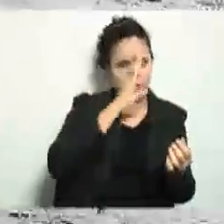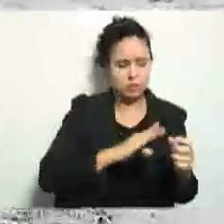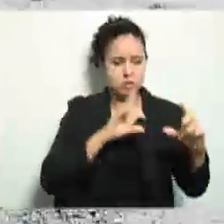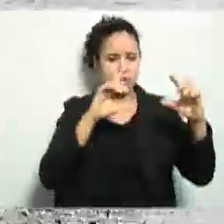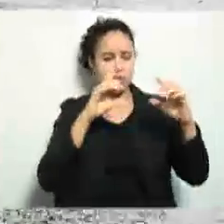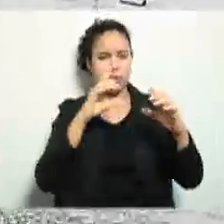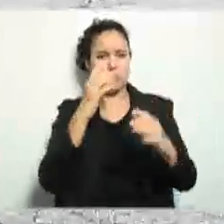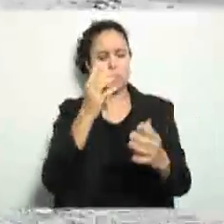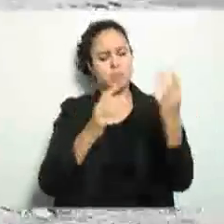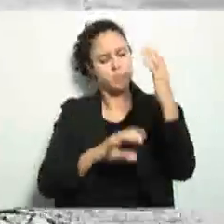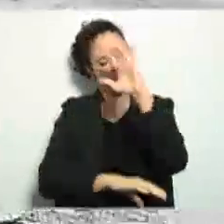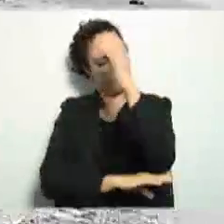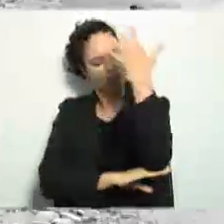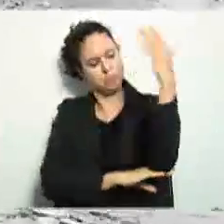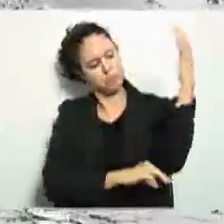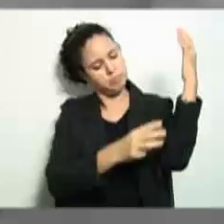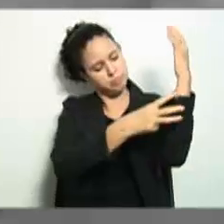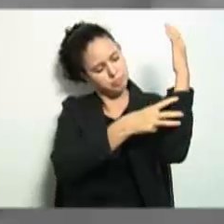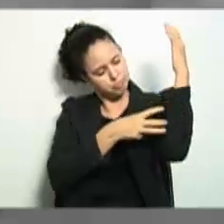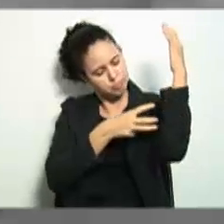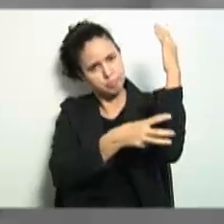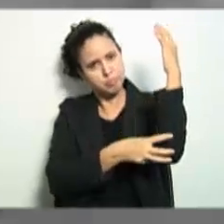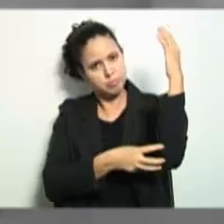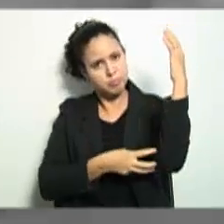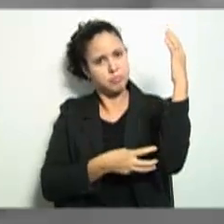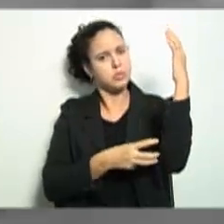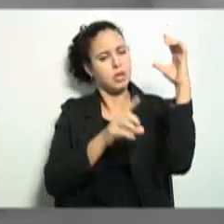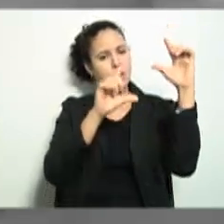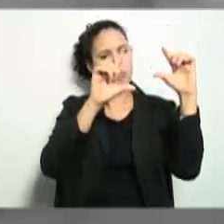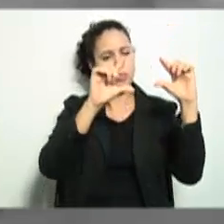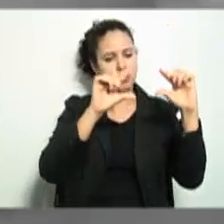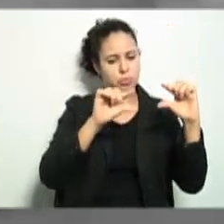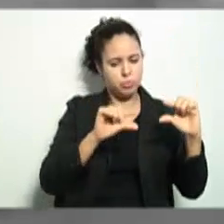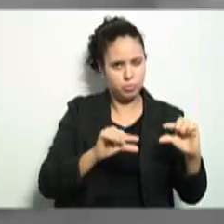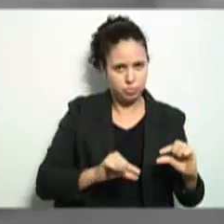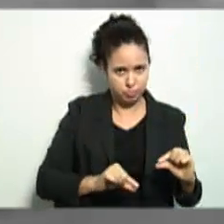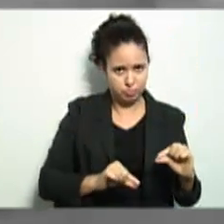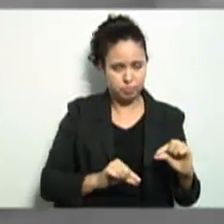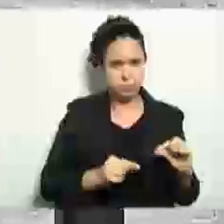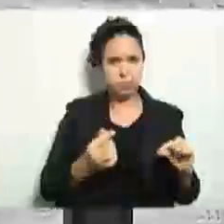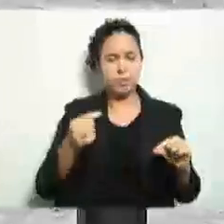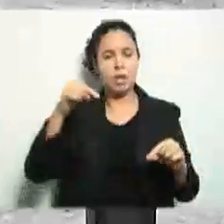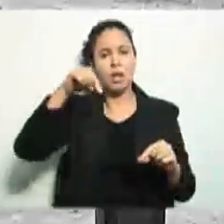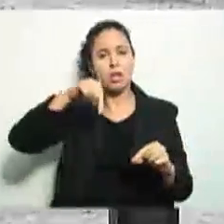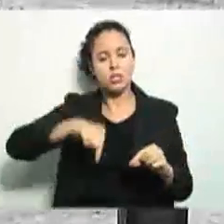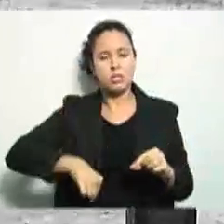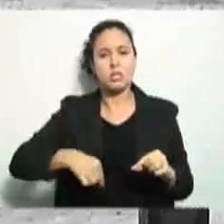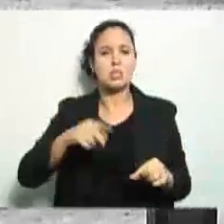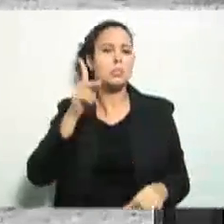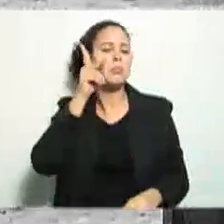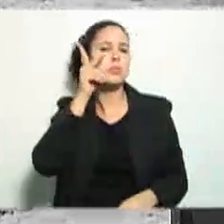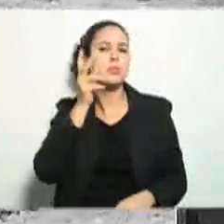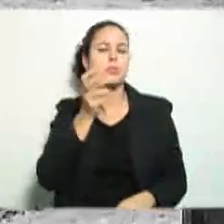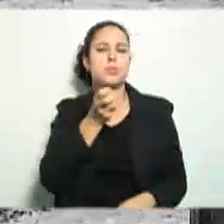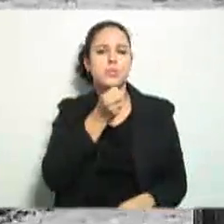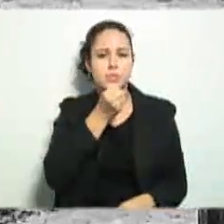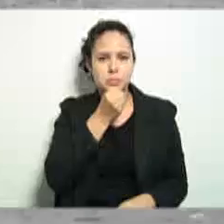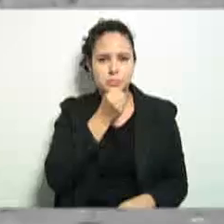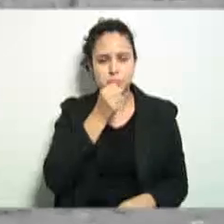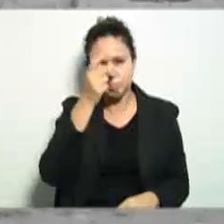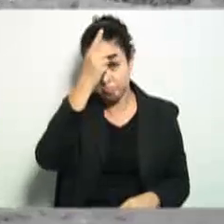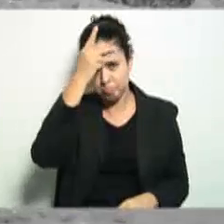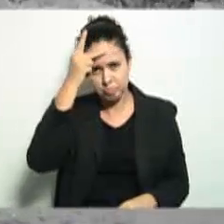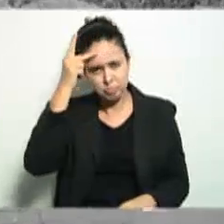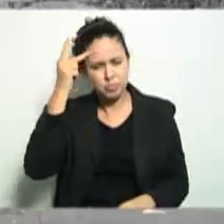ciclo econômico. Em Porto Velho, por exemplo, alguns trabalhadores ainda vivos e famílias inteiras lutam pelo